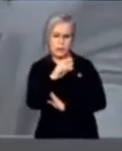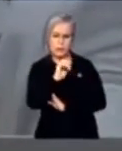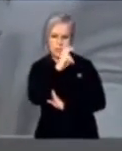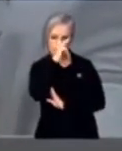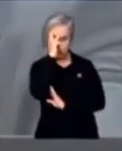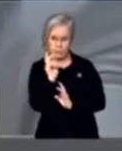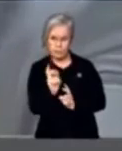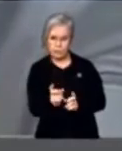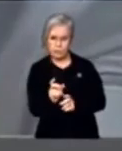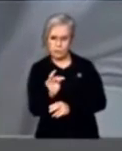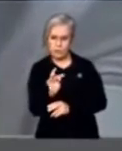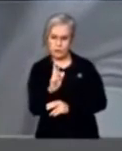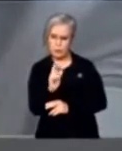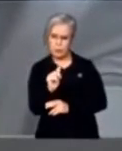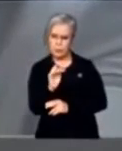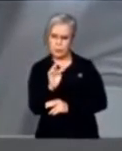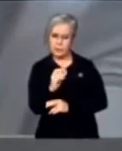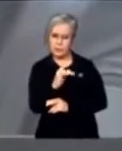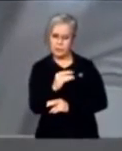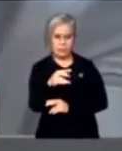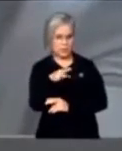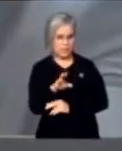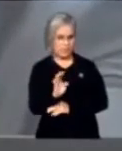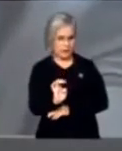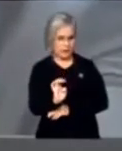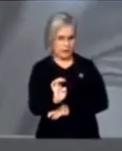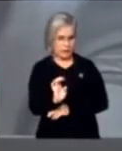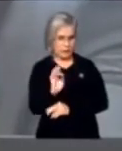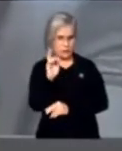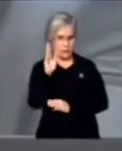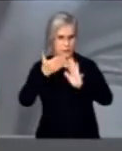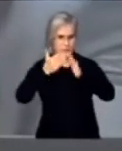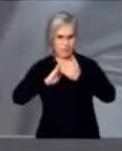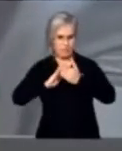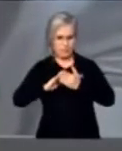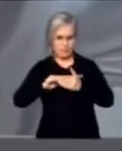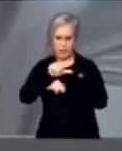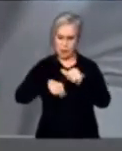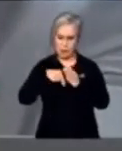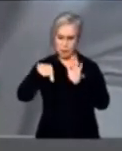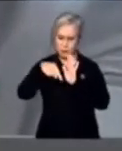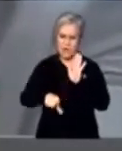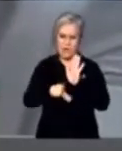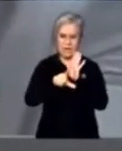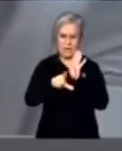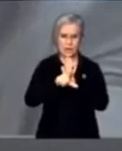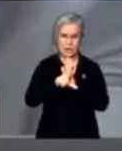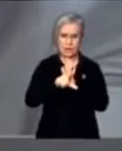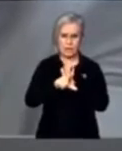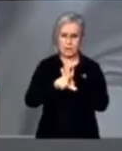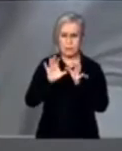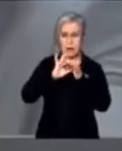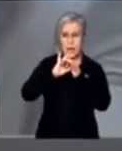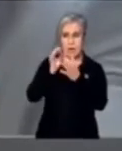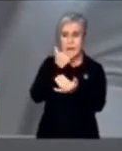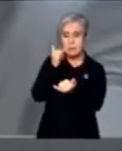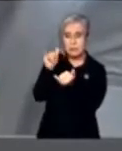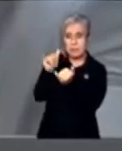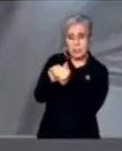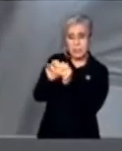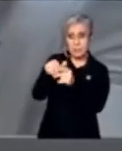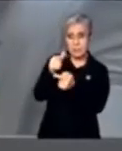traficante, por acaso, não deve ser preso e votaremos aqui uma mudança na lei para isentar qualquer traficante de droga porque dá cesta